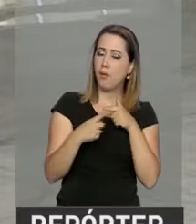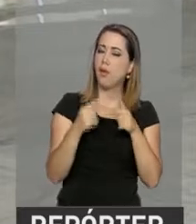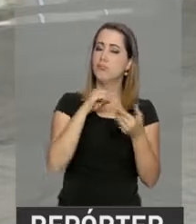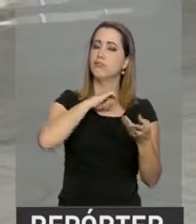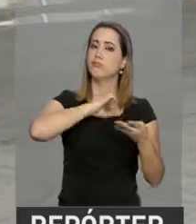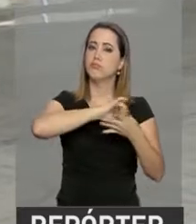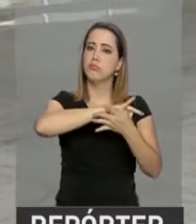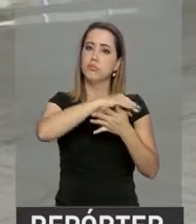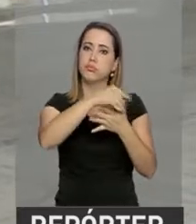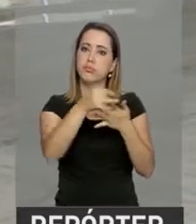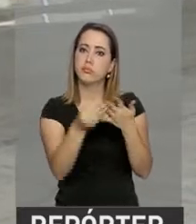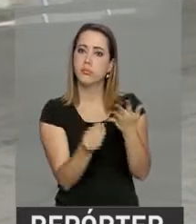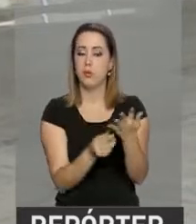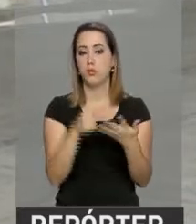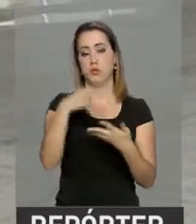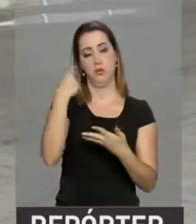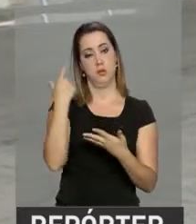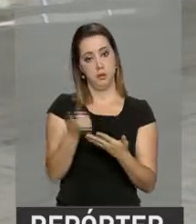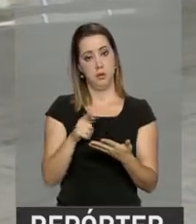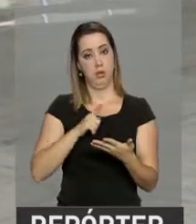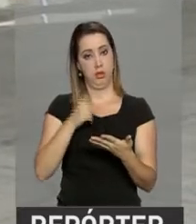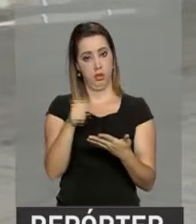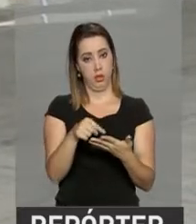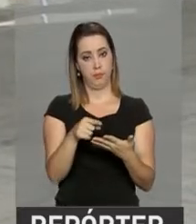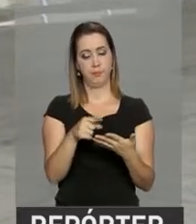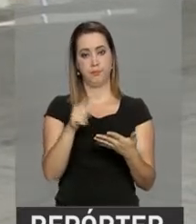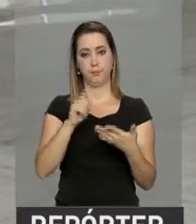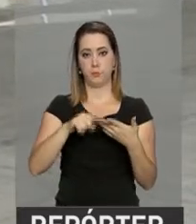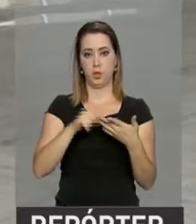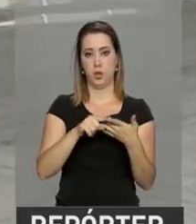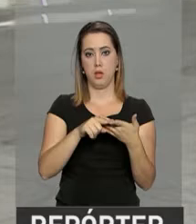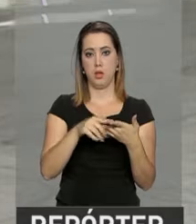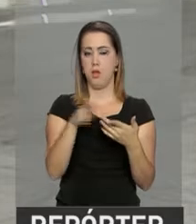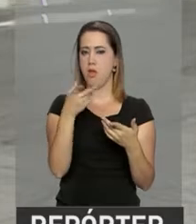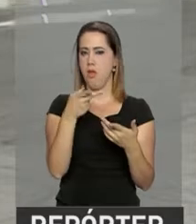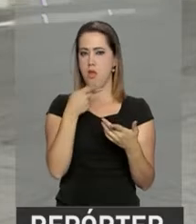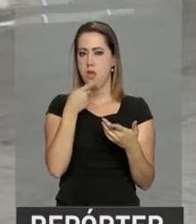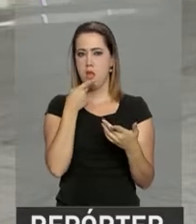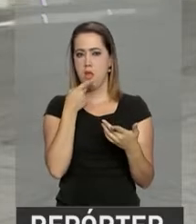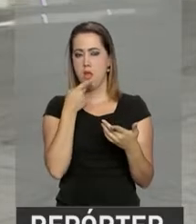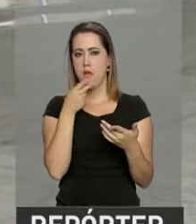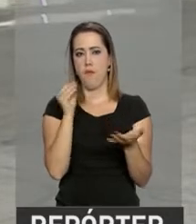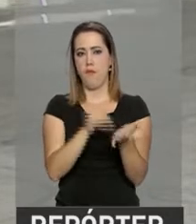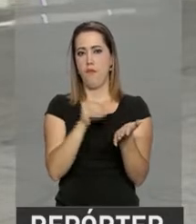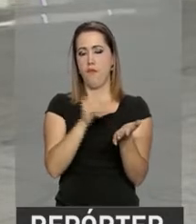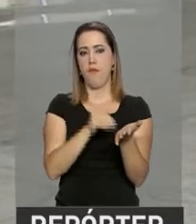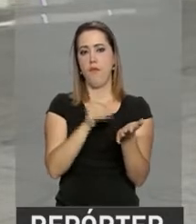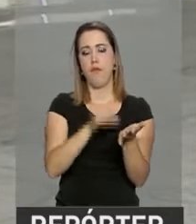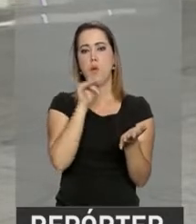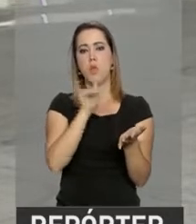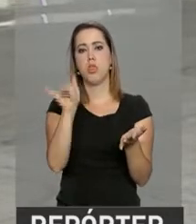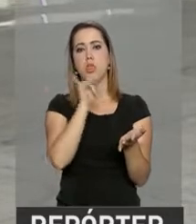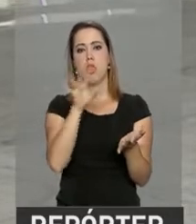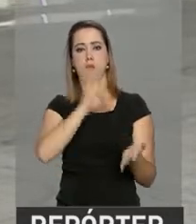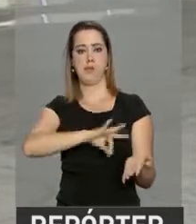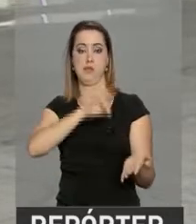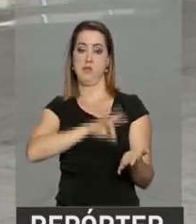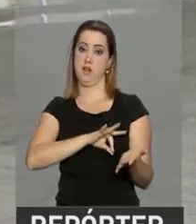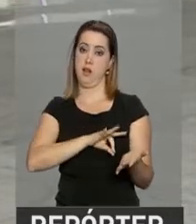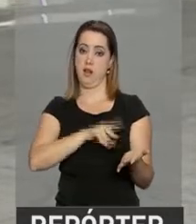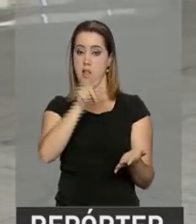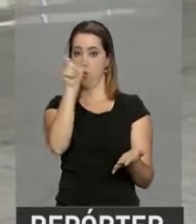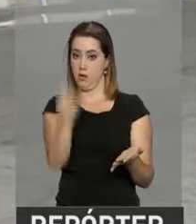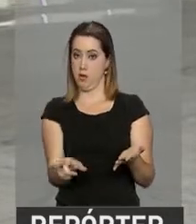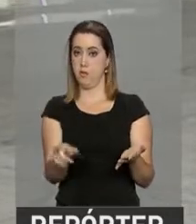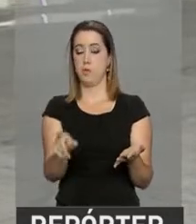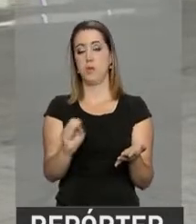levaram o contribuinte a cair na malha fina está a omissão de rendimentos do titular ou de dependentes bom pra sair